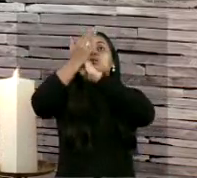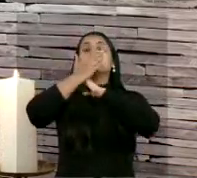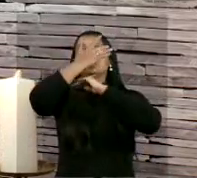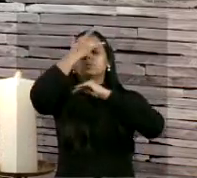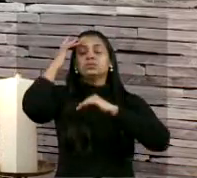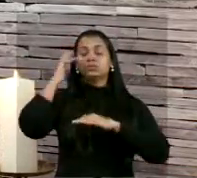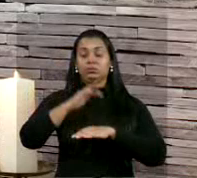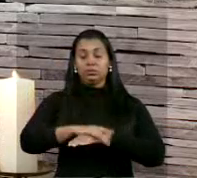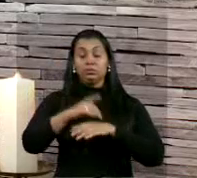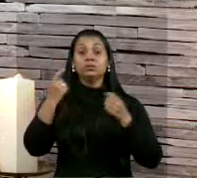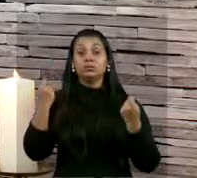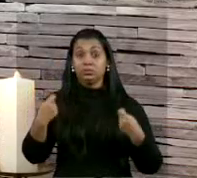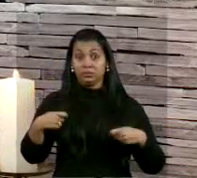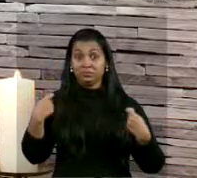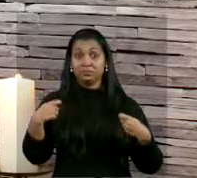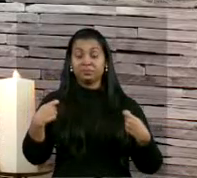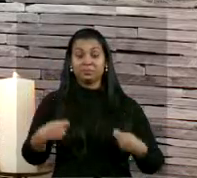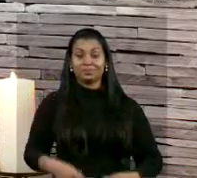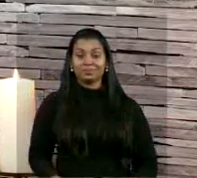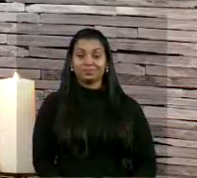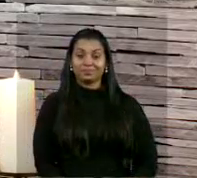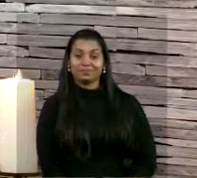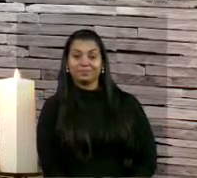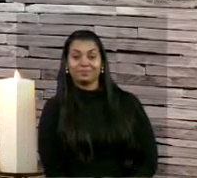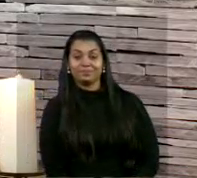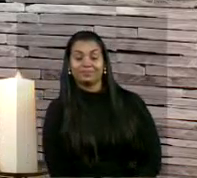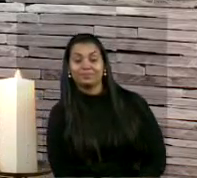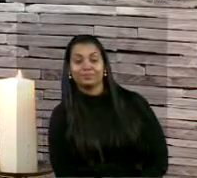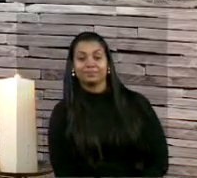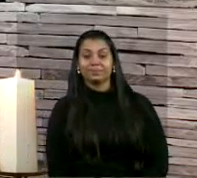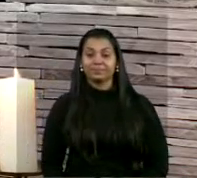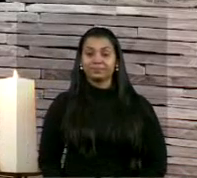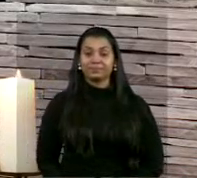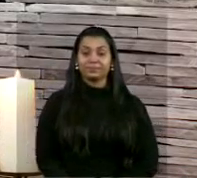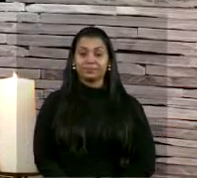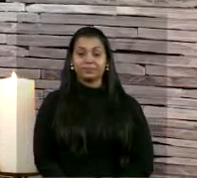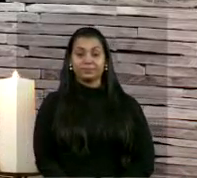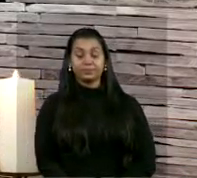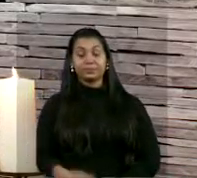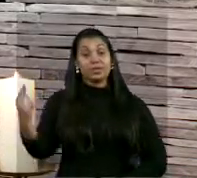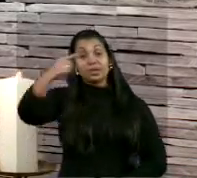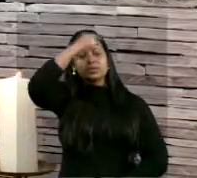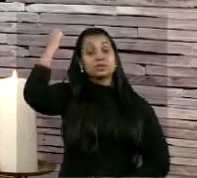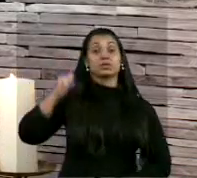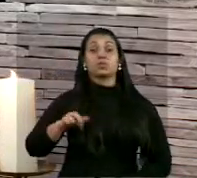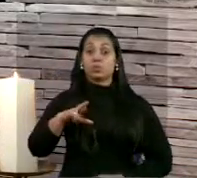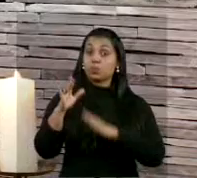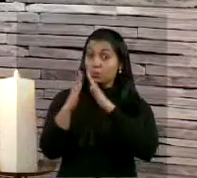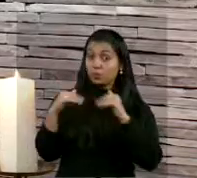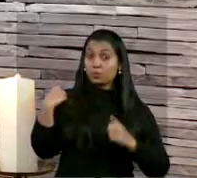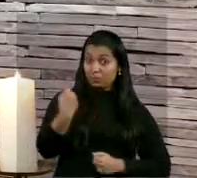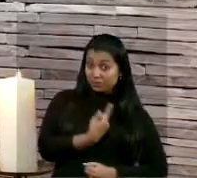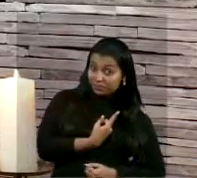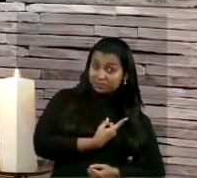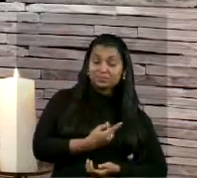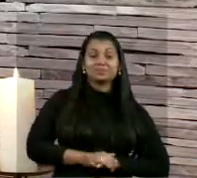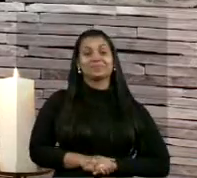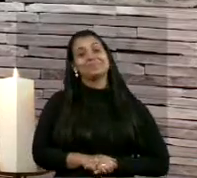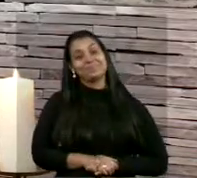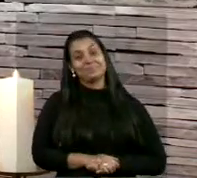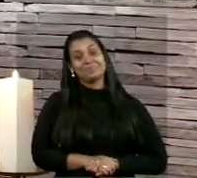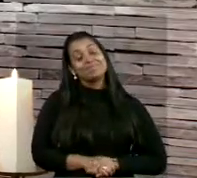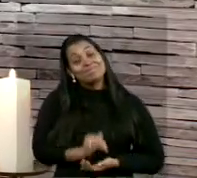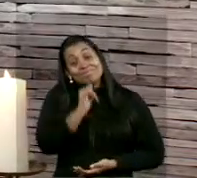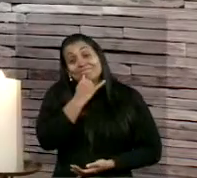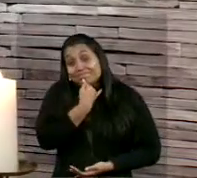as almas todas para o céu e socorrei principalmente as que mais precisarem. Santo Aurélio, rogai por nós.